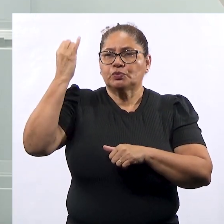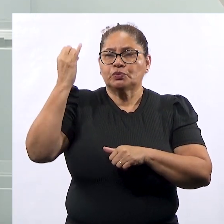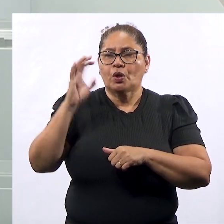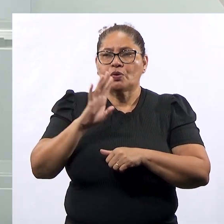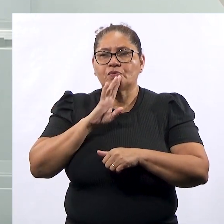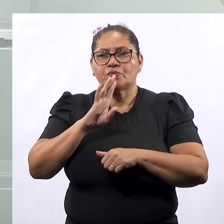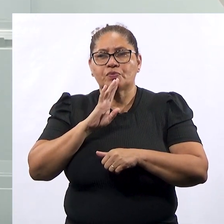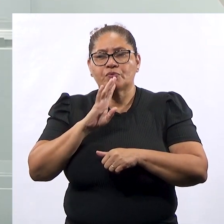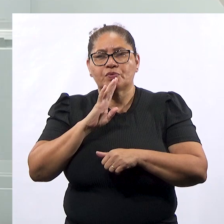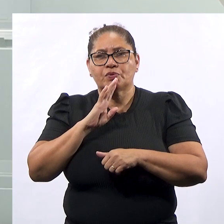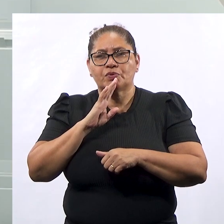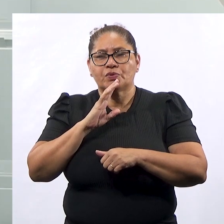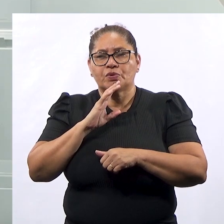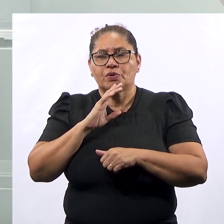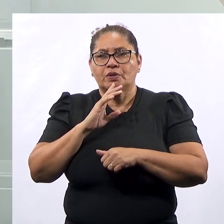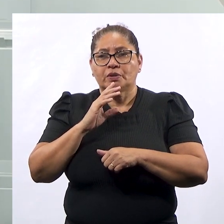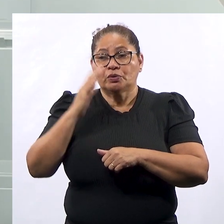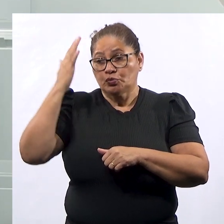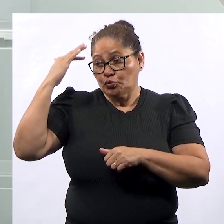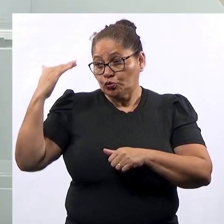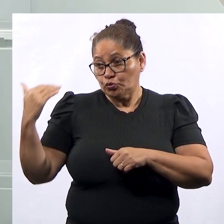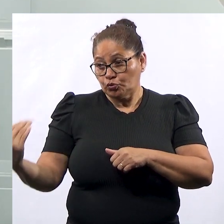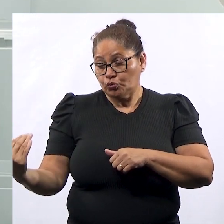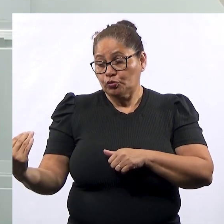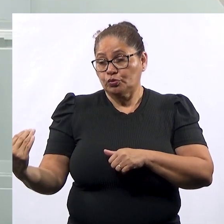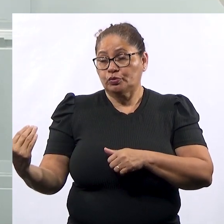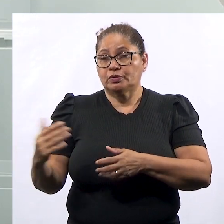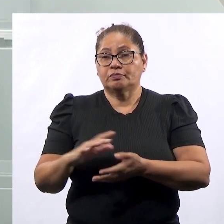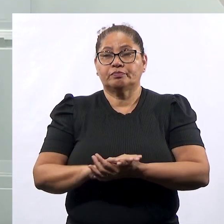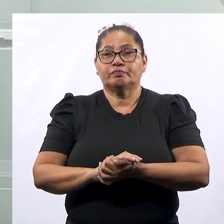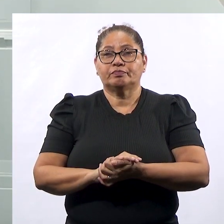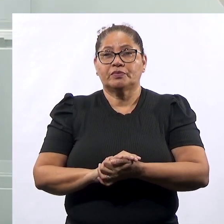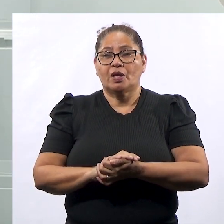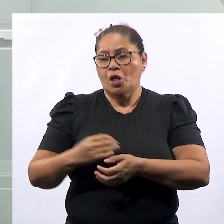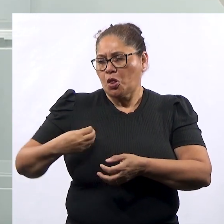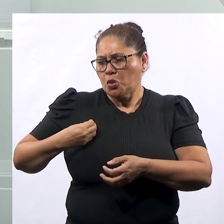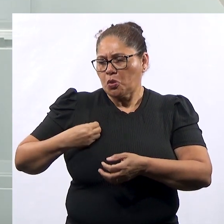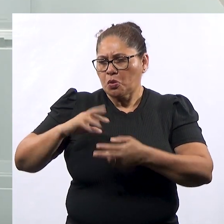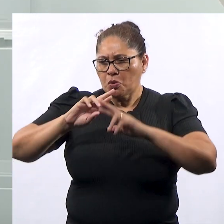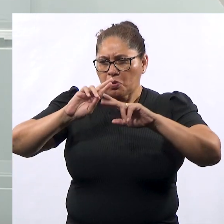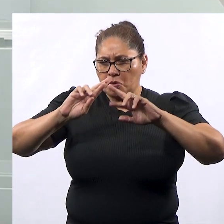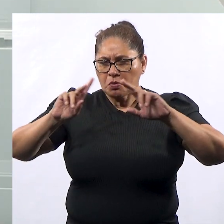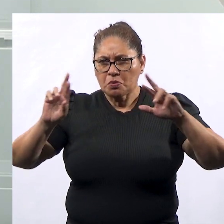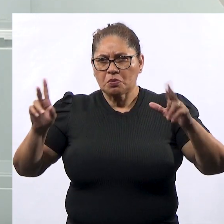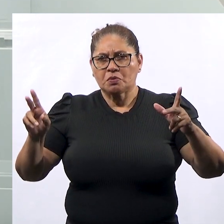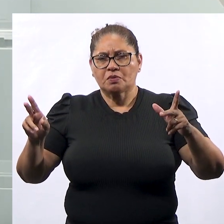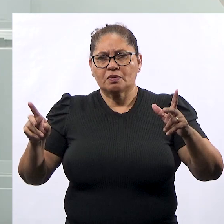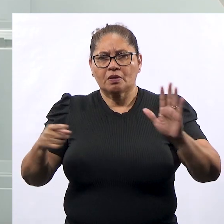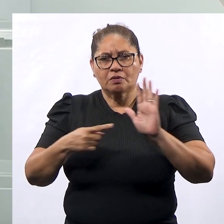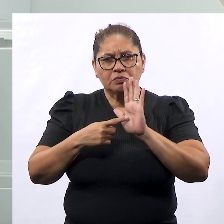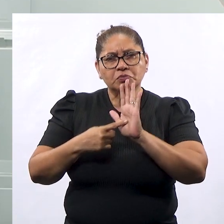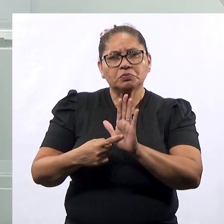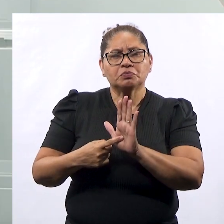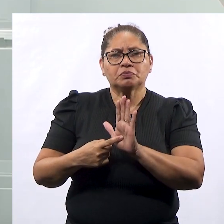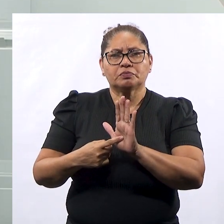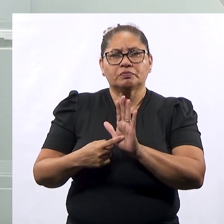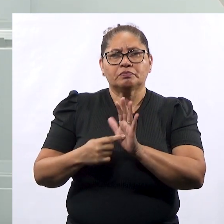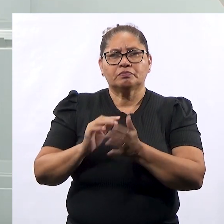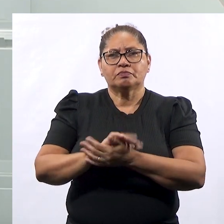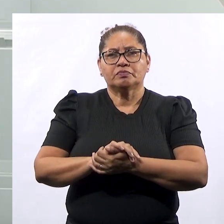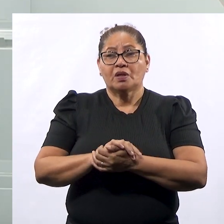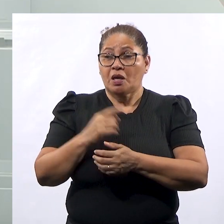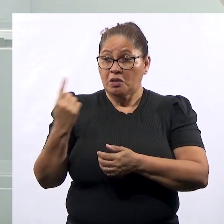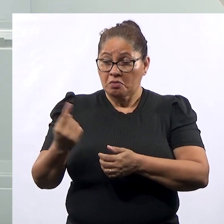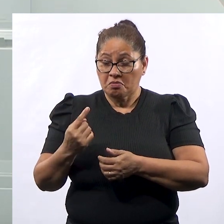muito importante que você conheça os grandes autores da avaliação. Existem inúmeros autores, né? Nós não trouxemos todos